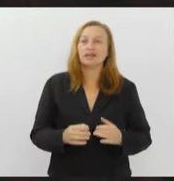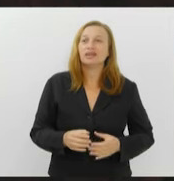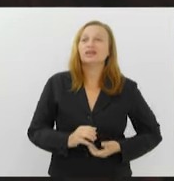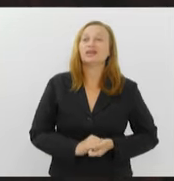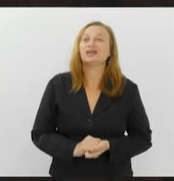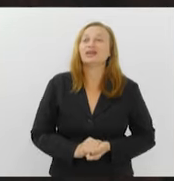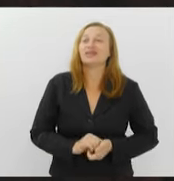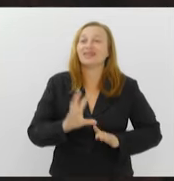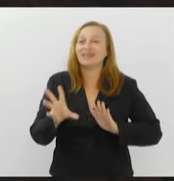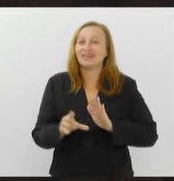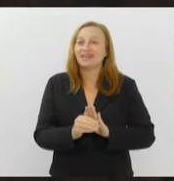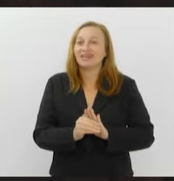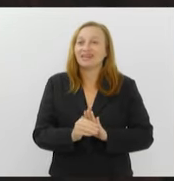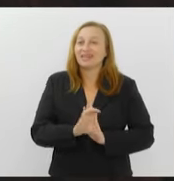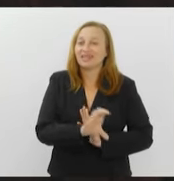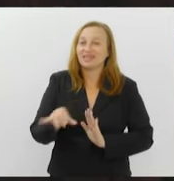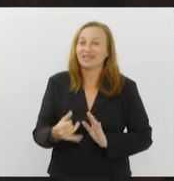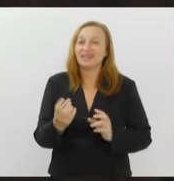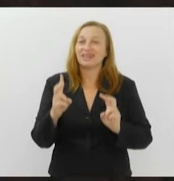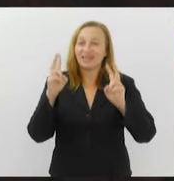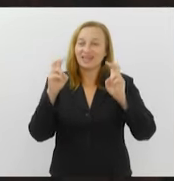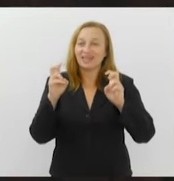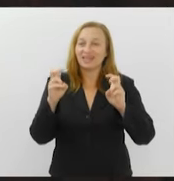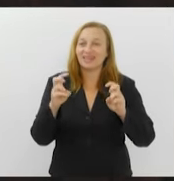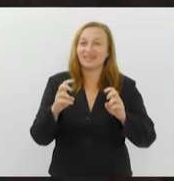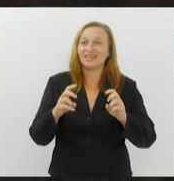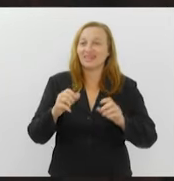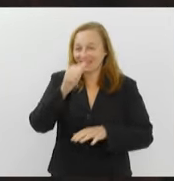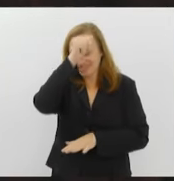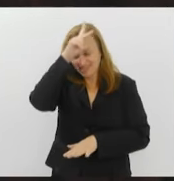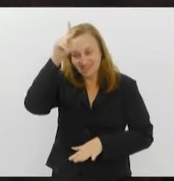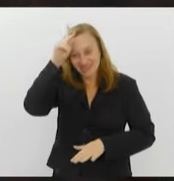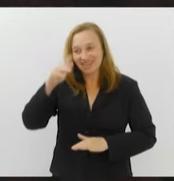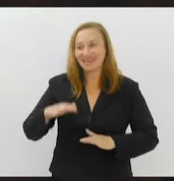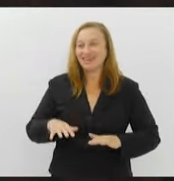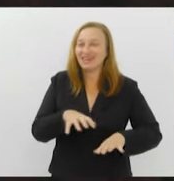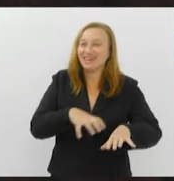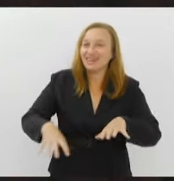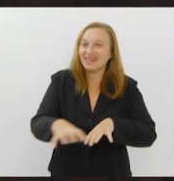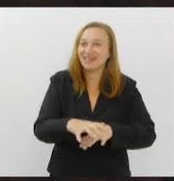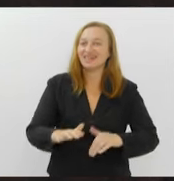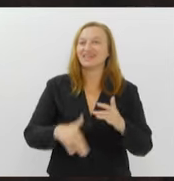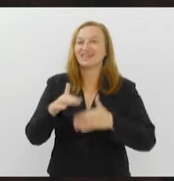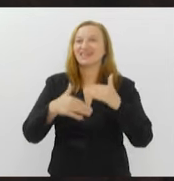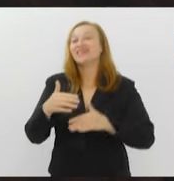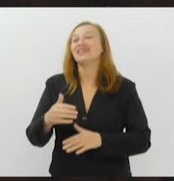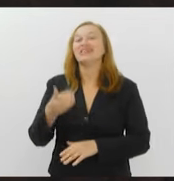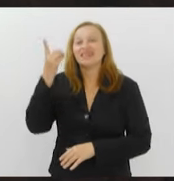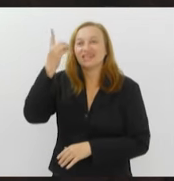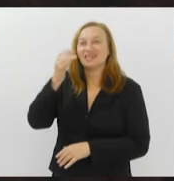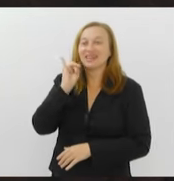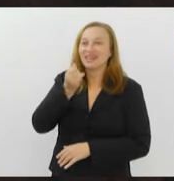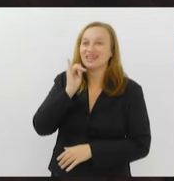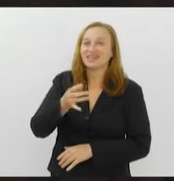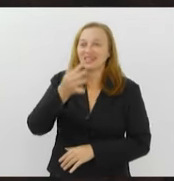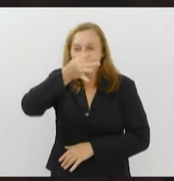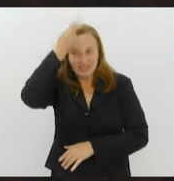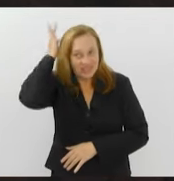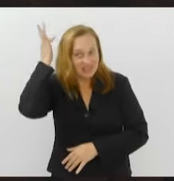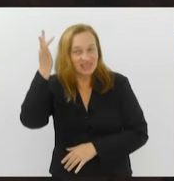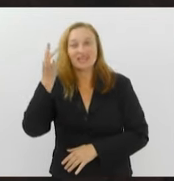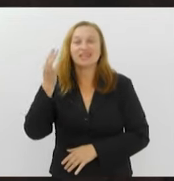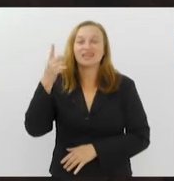da CCJ e de assuntos municipais e desenvolvimento regional favorável. Relatores, deputados Fred Pacheco, Dani Balbi e Renato